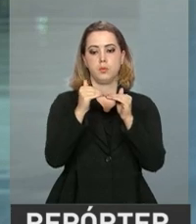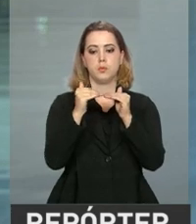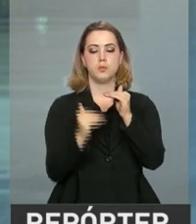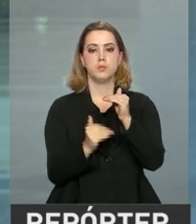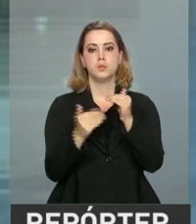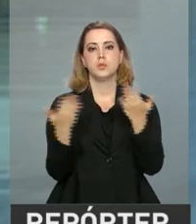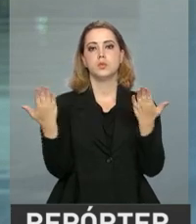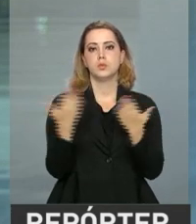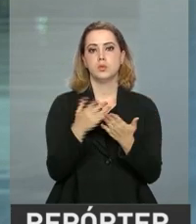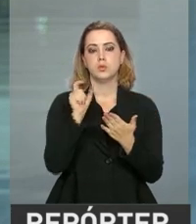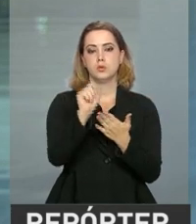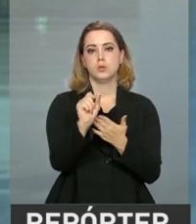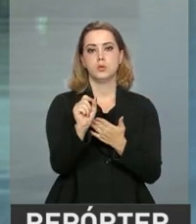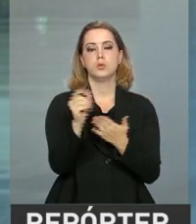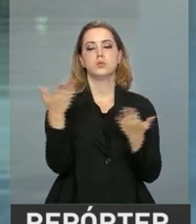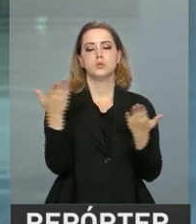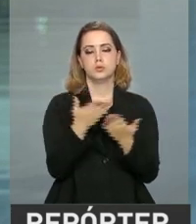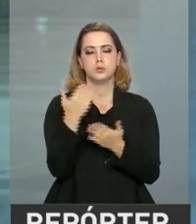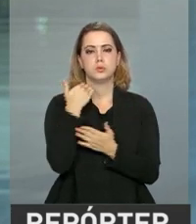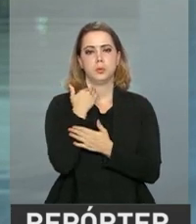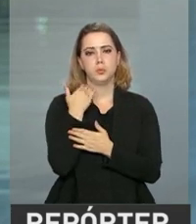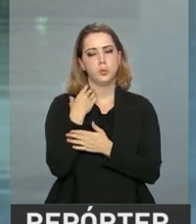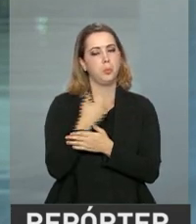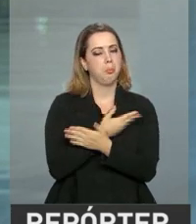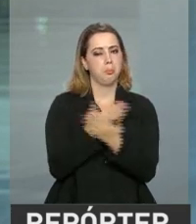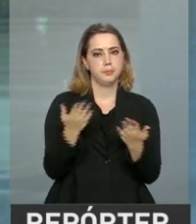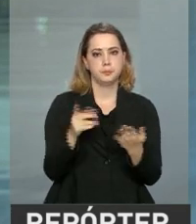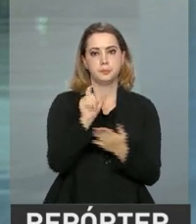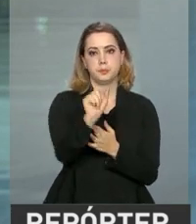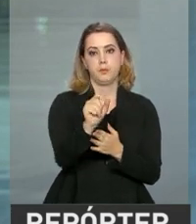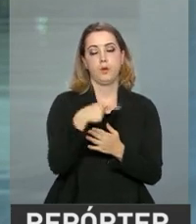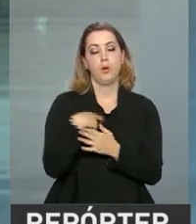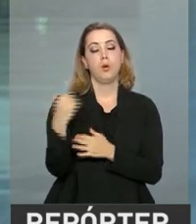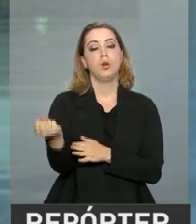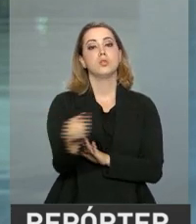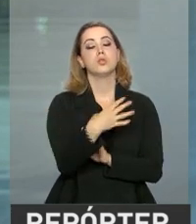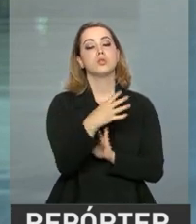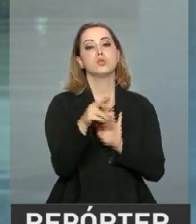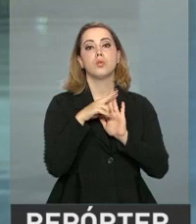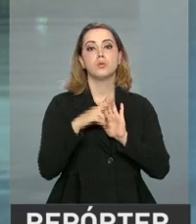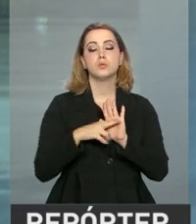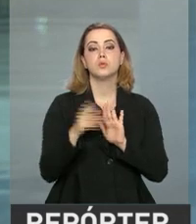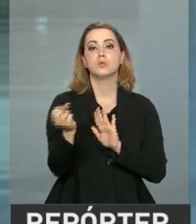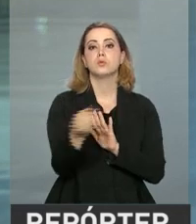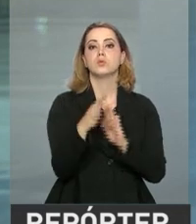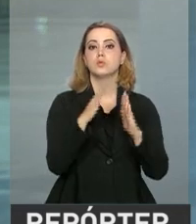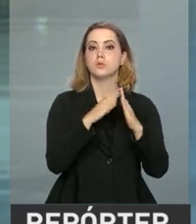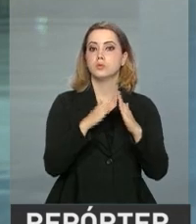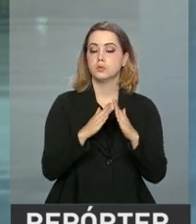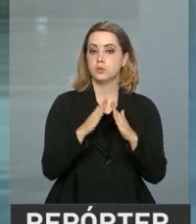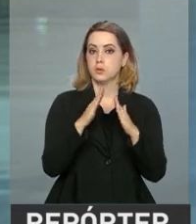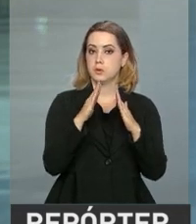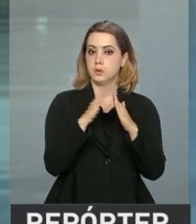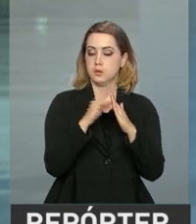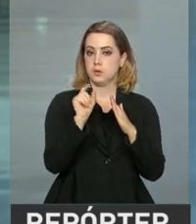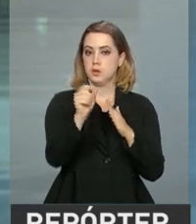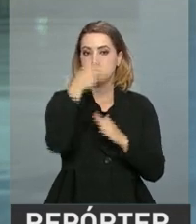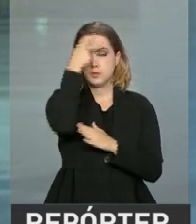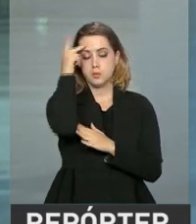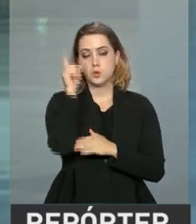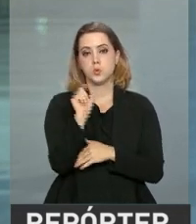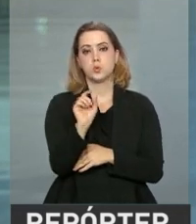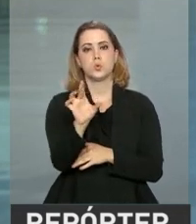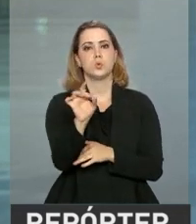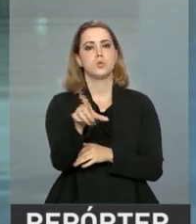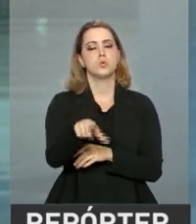daqueles praticados no mercado uma das novidades dessas novas contratações é que os beneficiários não vão ser